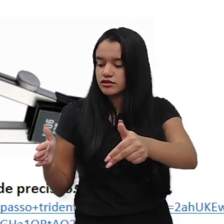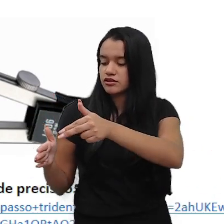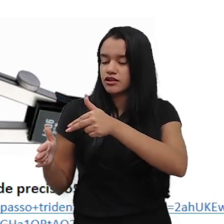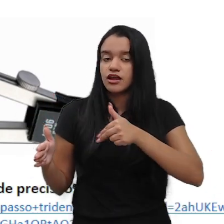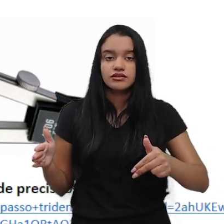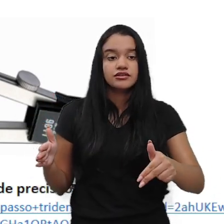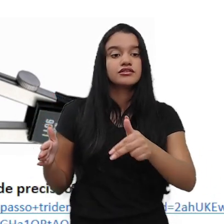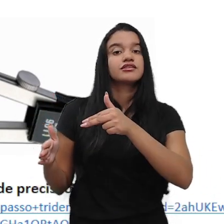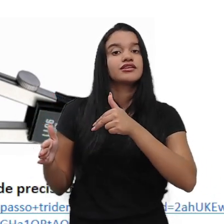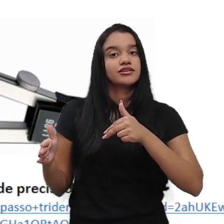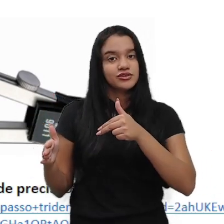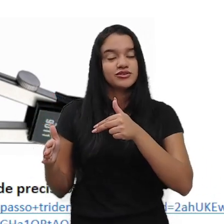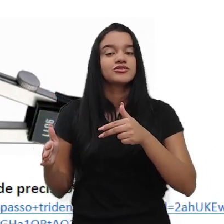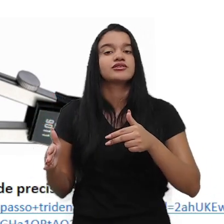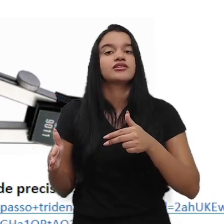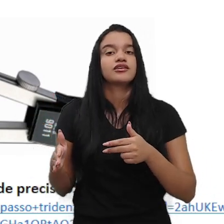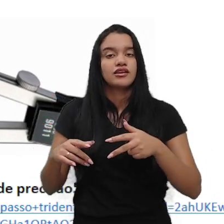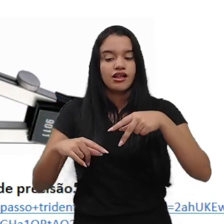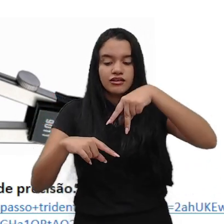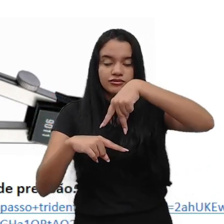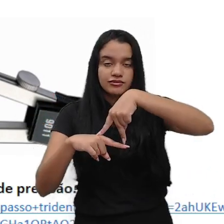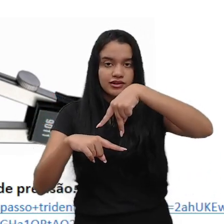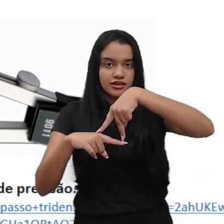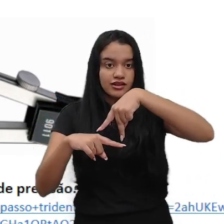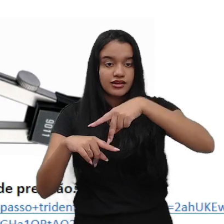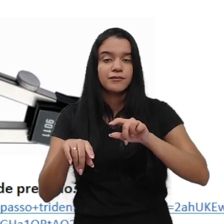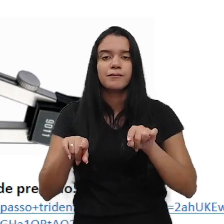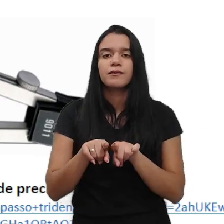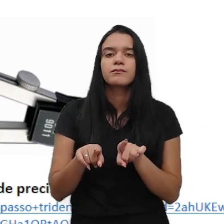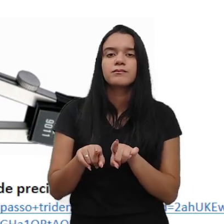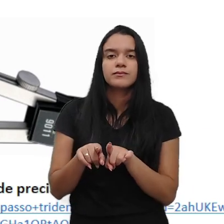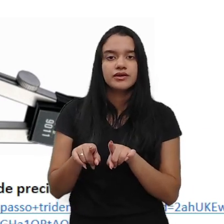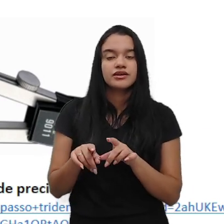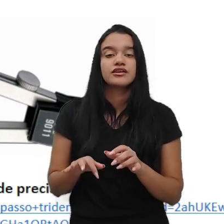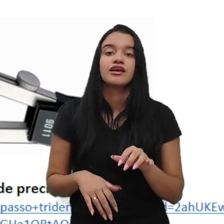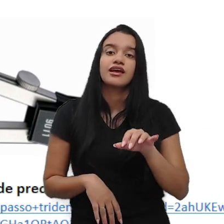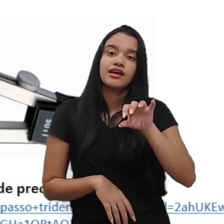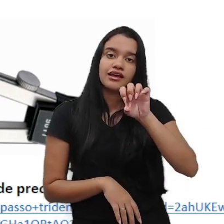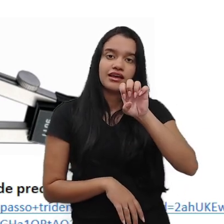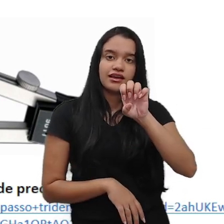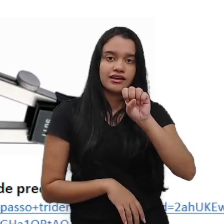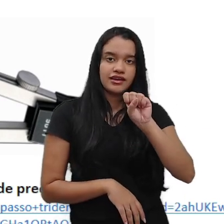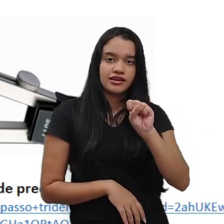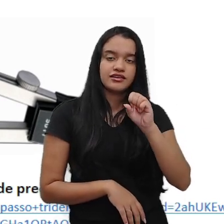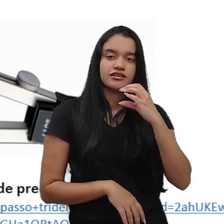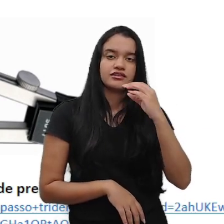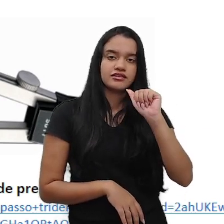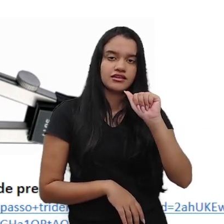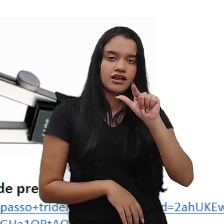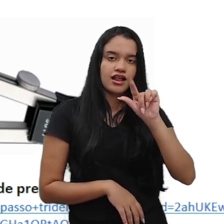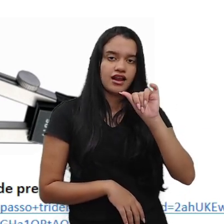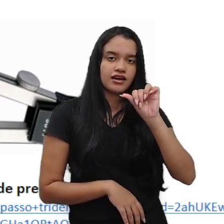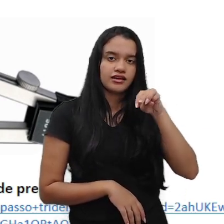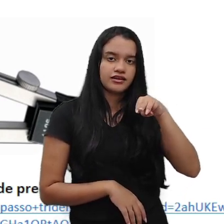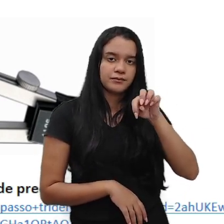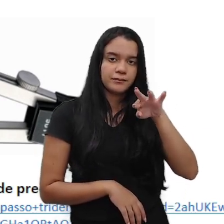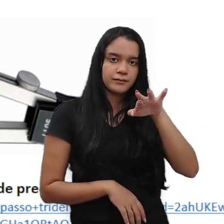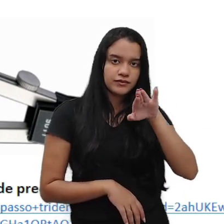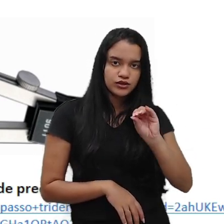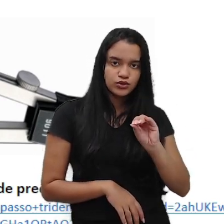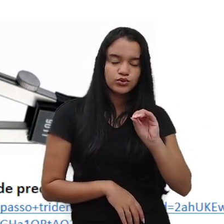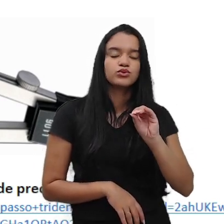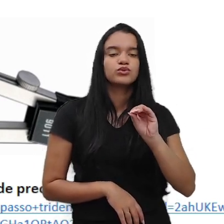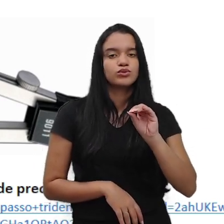A gente traça com a régua T e os esquadros e mede com o escalímetro, né? O compasso de precisão, que a gente usa